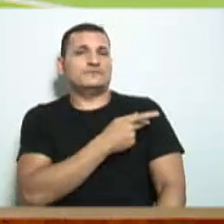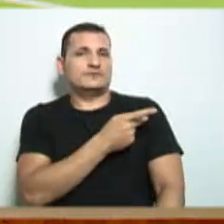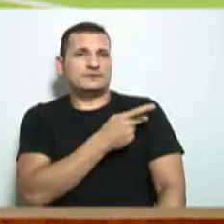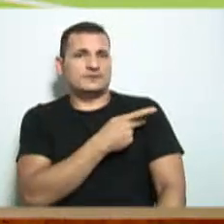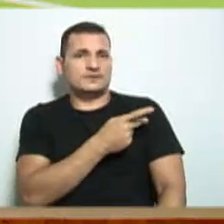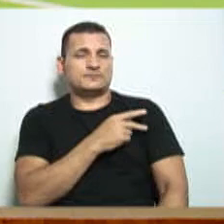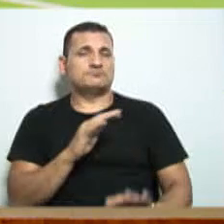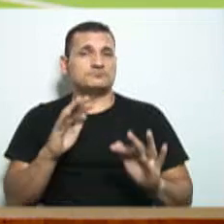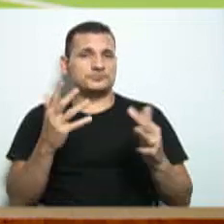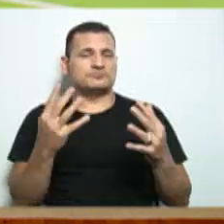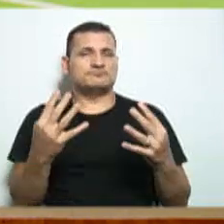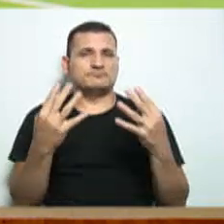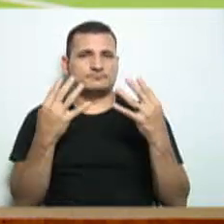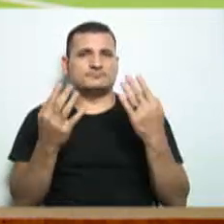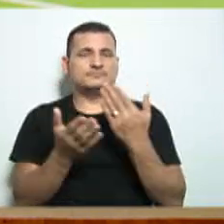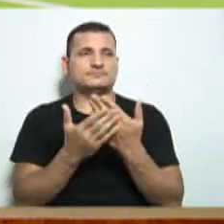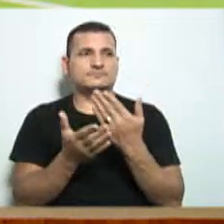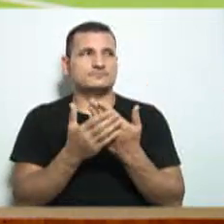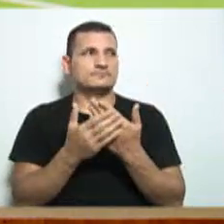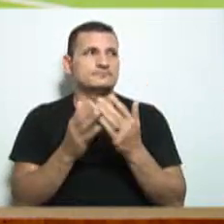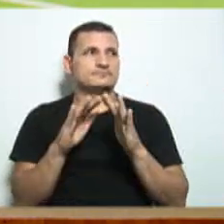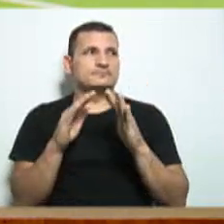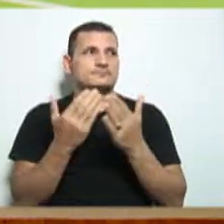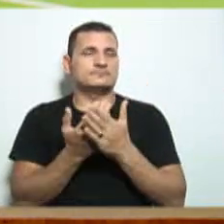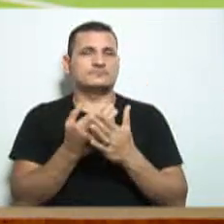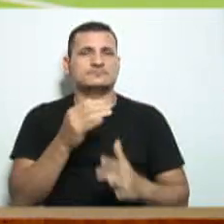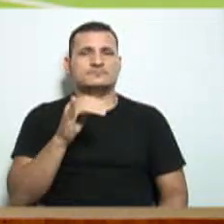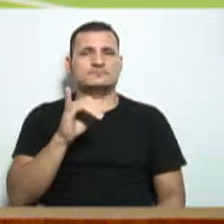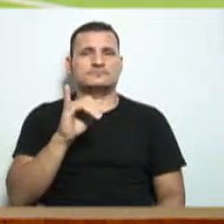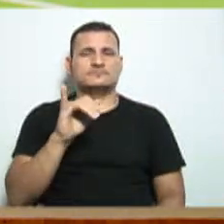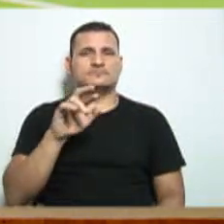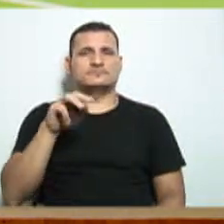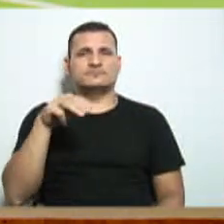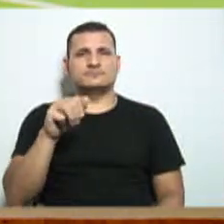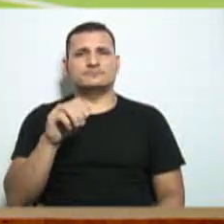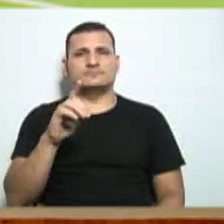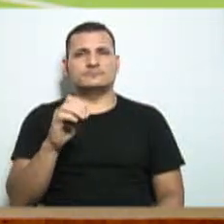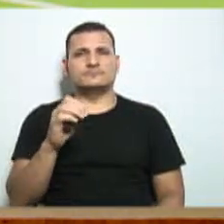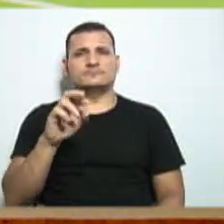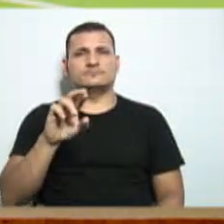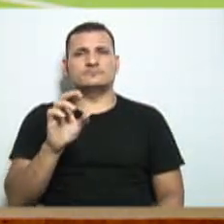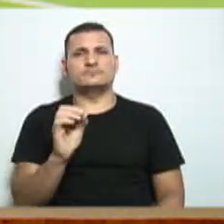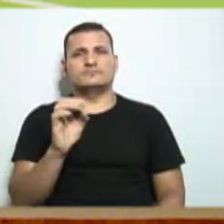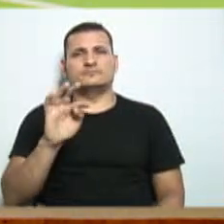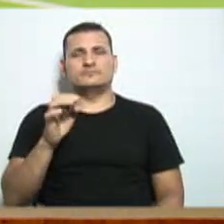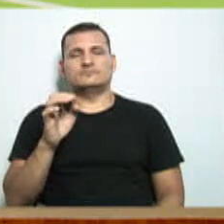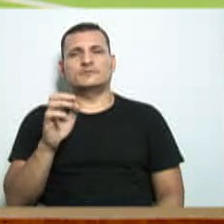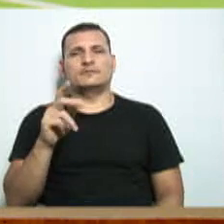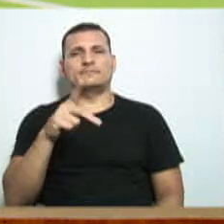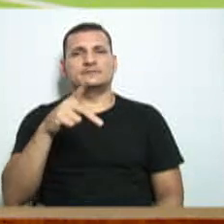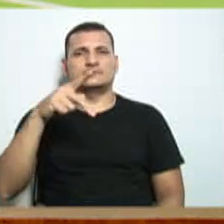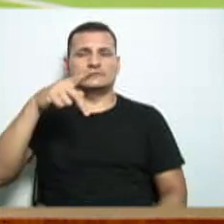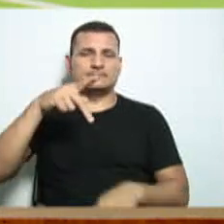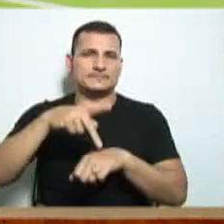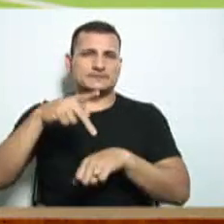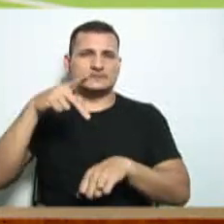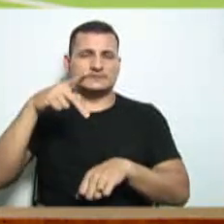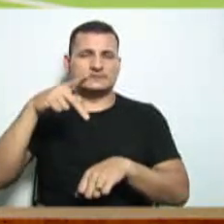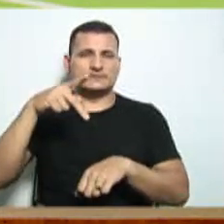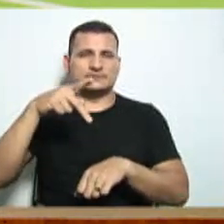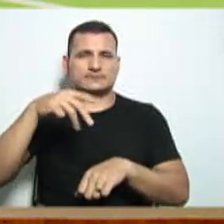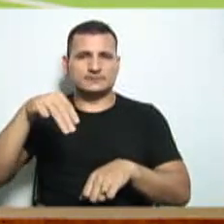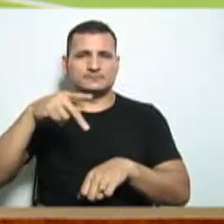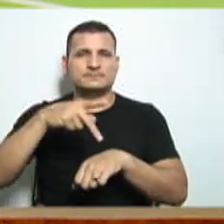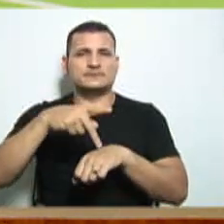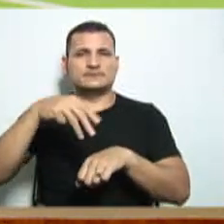Todos estão atentos à aula. Escola Irmã Dorothy, Presidente Médici. Todos estão acompanhando a aula. Muito bem,